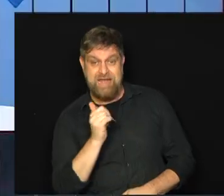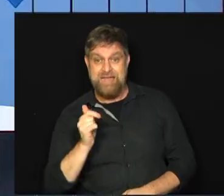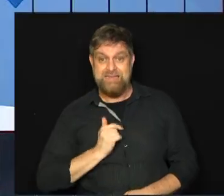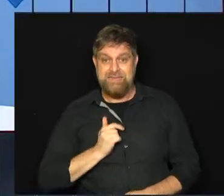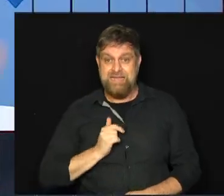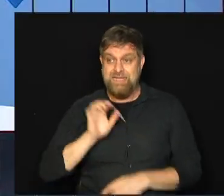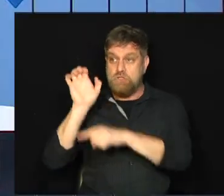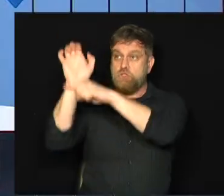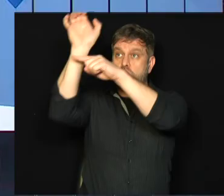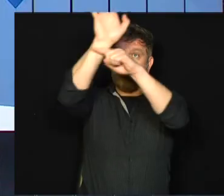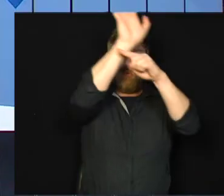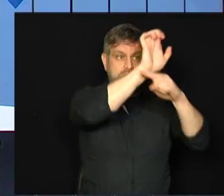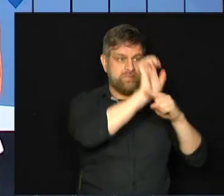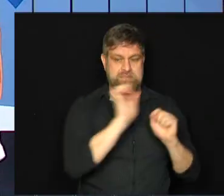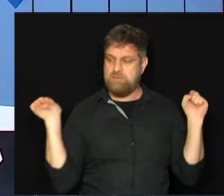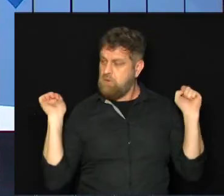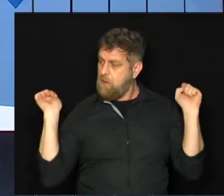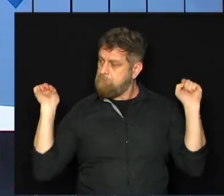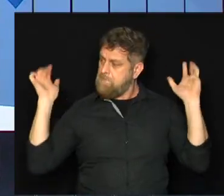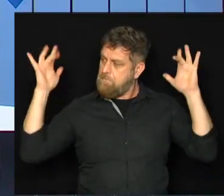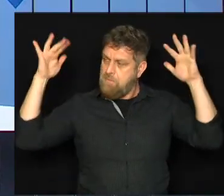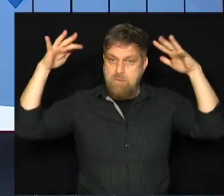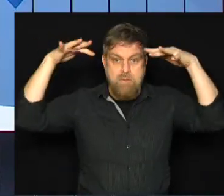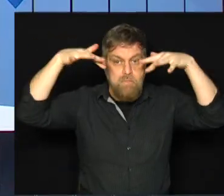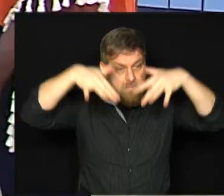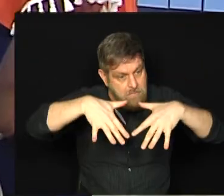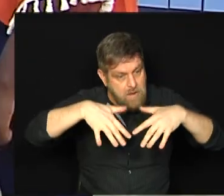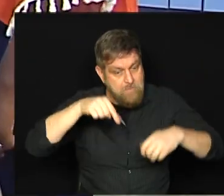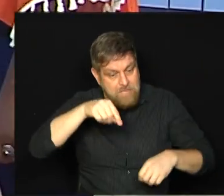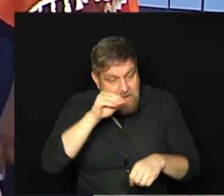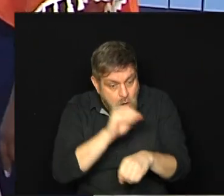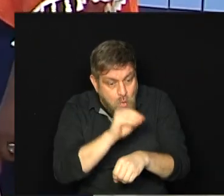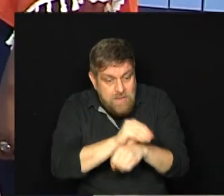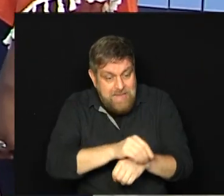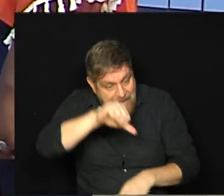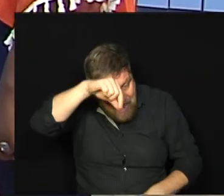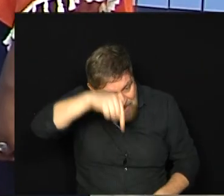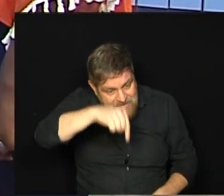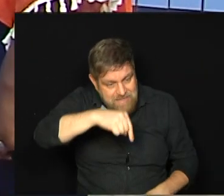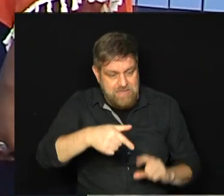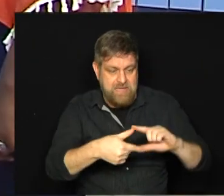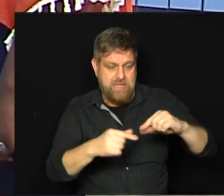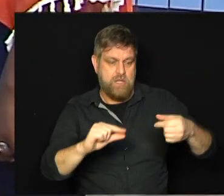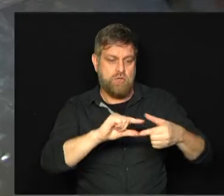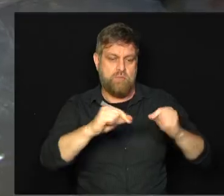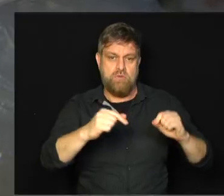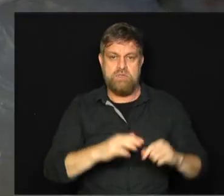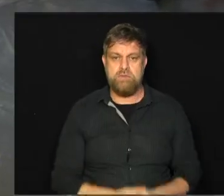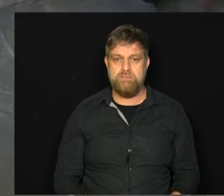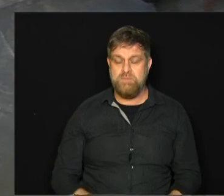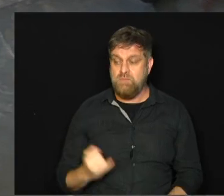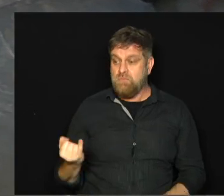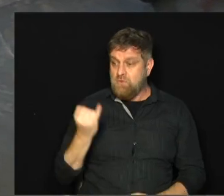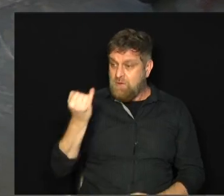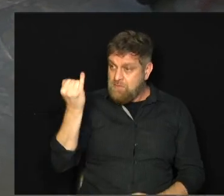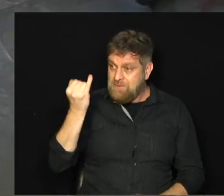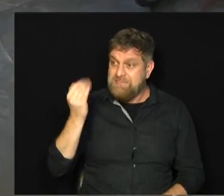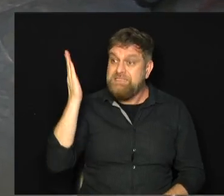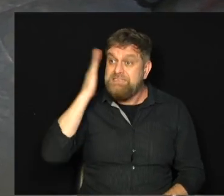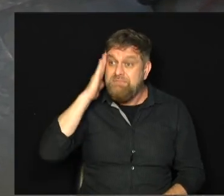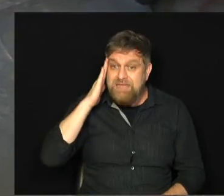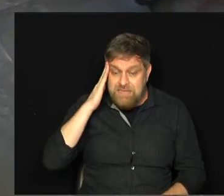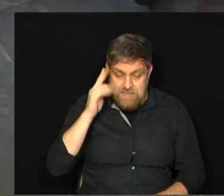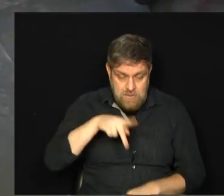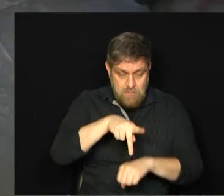de outros estados também receber atendimento aí no Boldrini. Então, mas o importante é saber que é possível